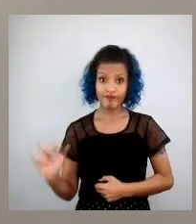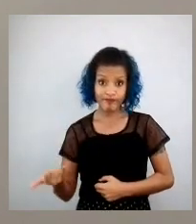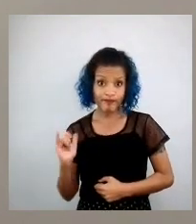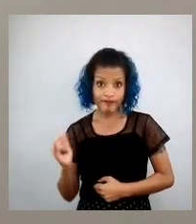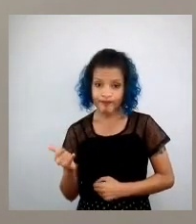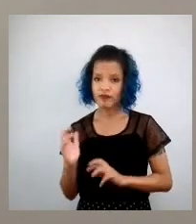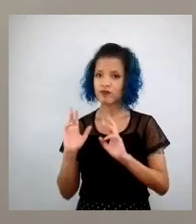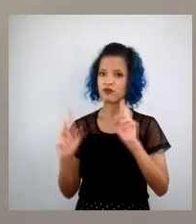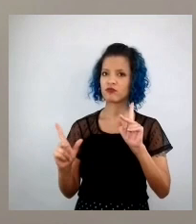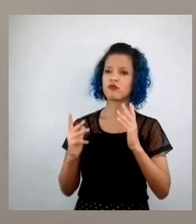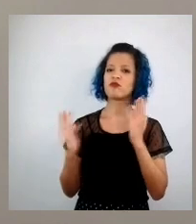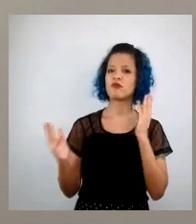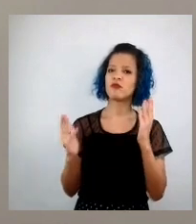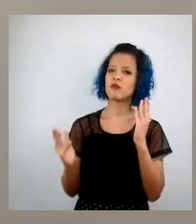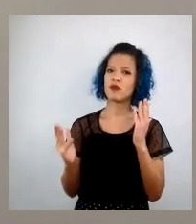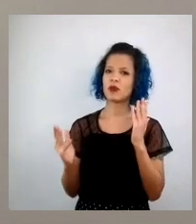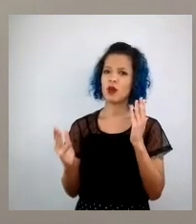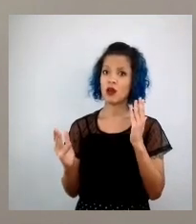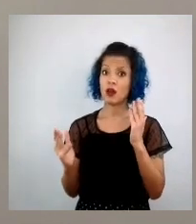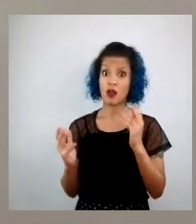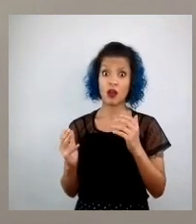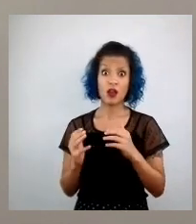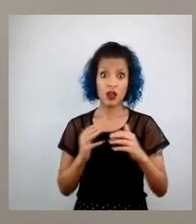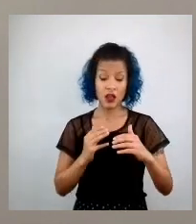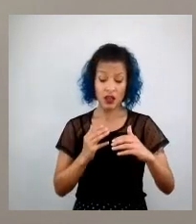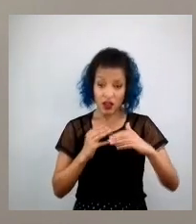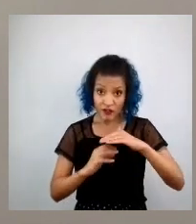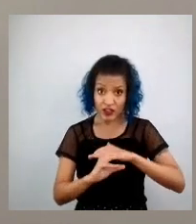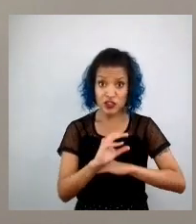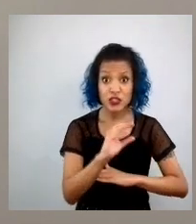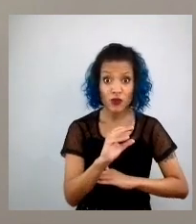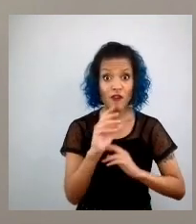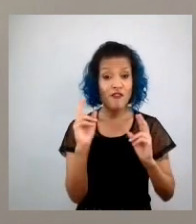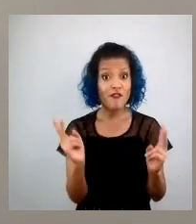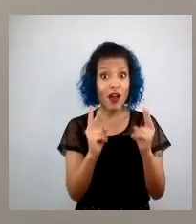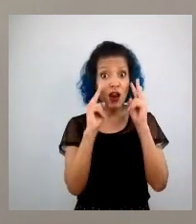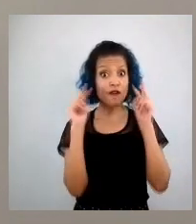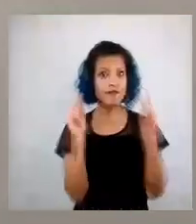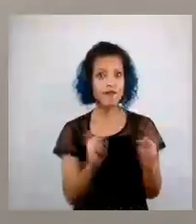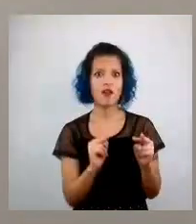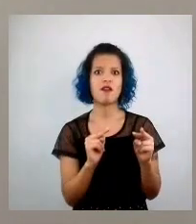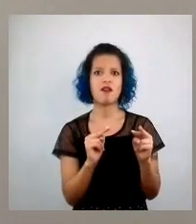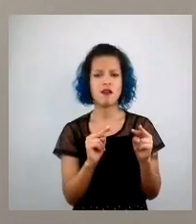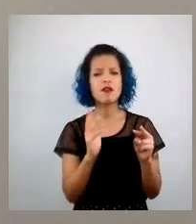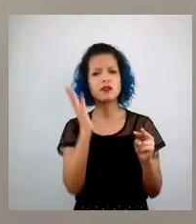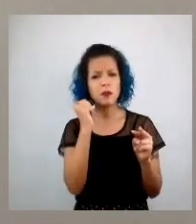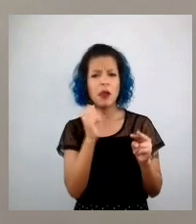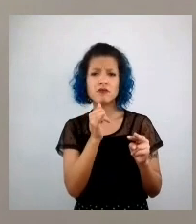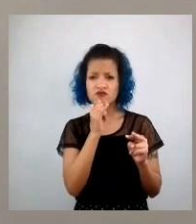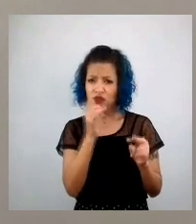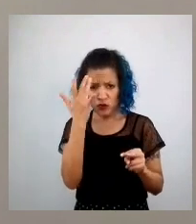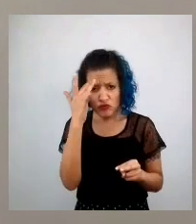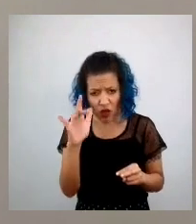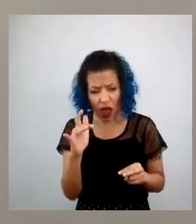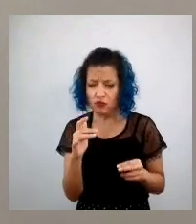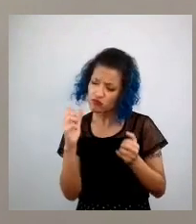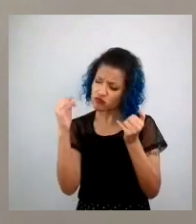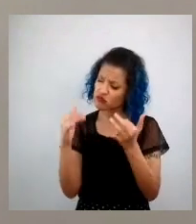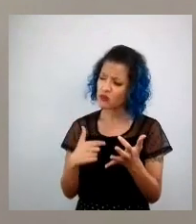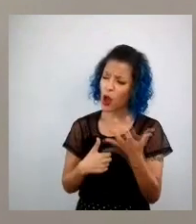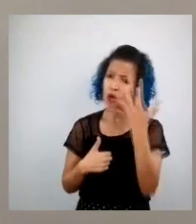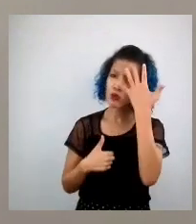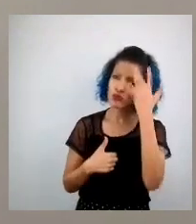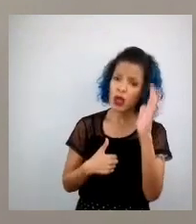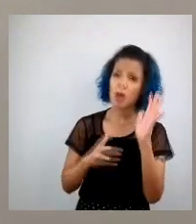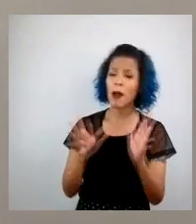está investindo e no que você pode realmente aprender, baixar a guarda, dizer que não sabe mesmo, entender como você vai contribuir